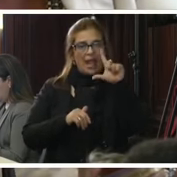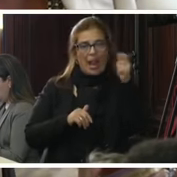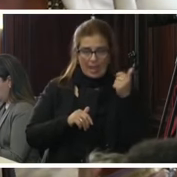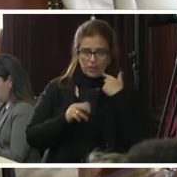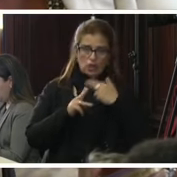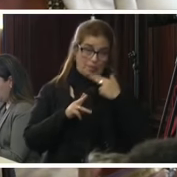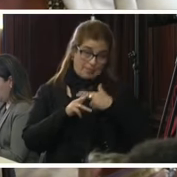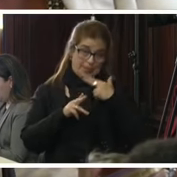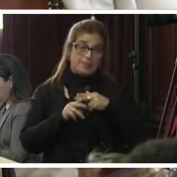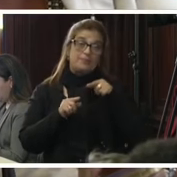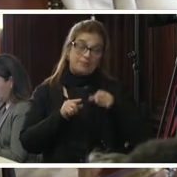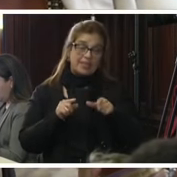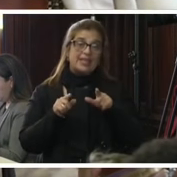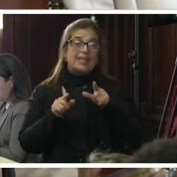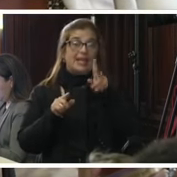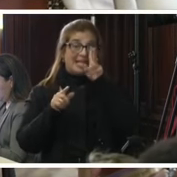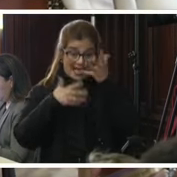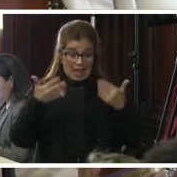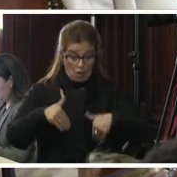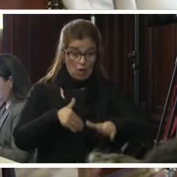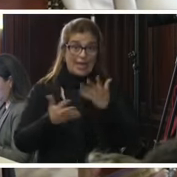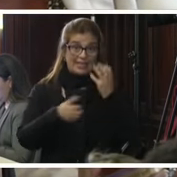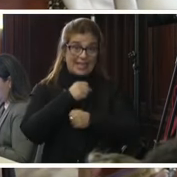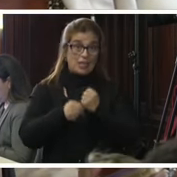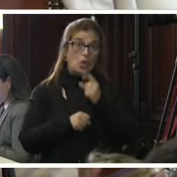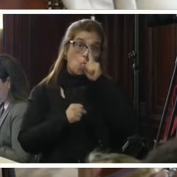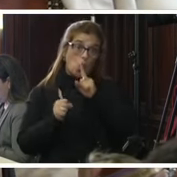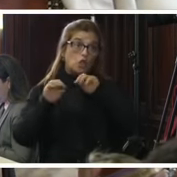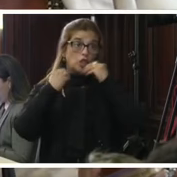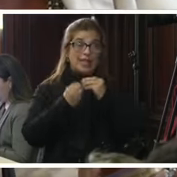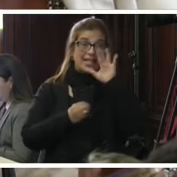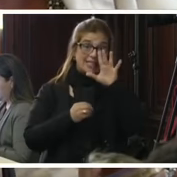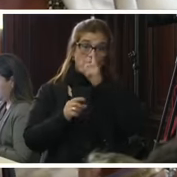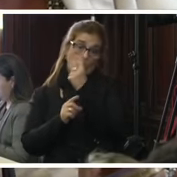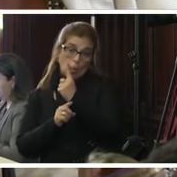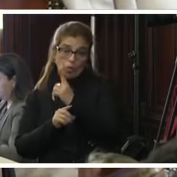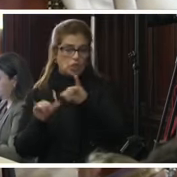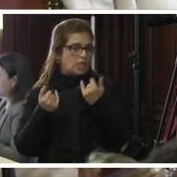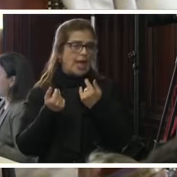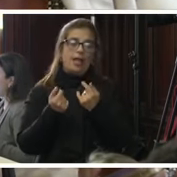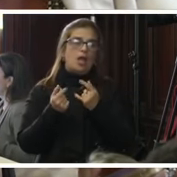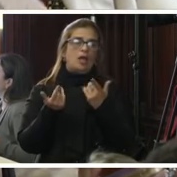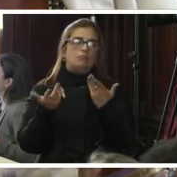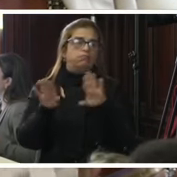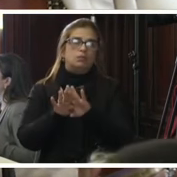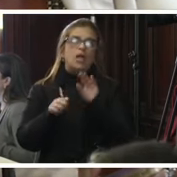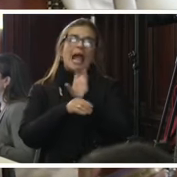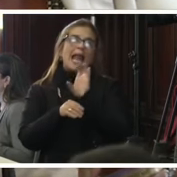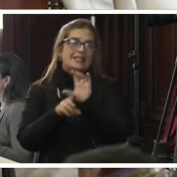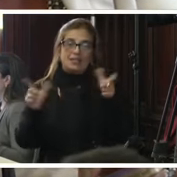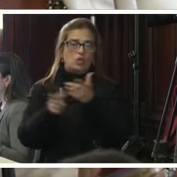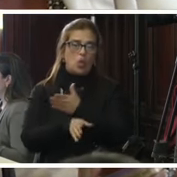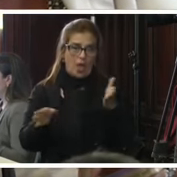2017, 1 a cada 5 estudantes da rede municipal de educação já ficou sem aula por falta de condições de